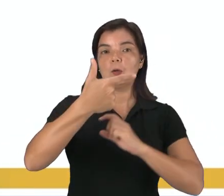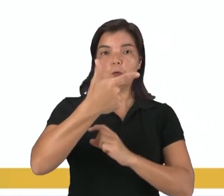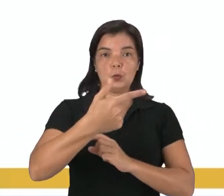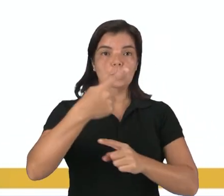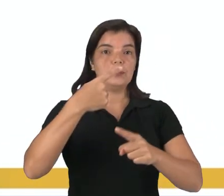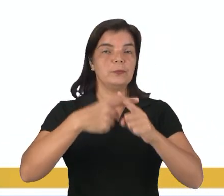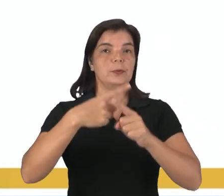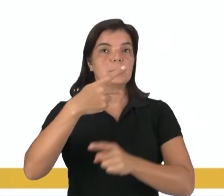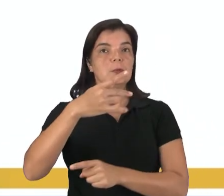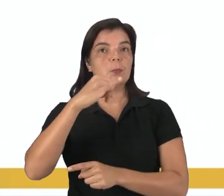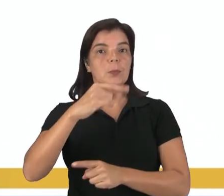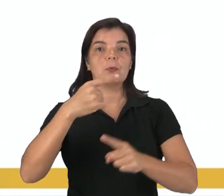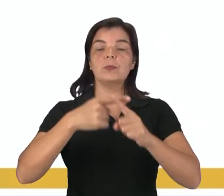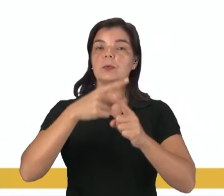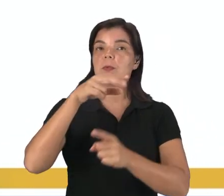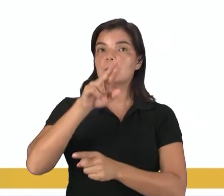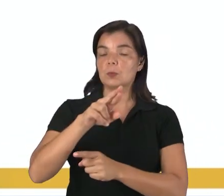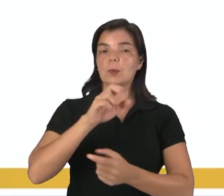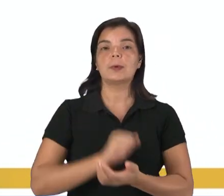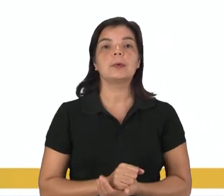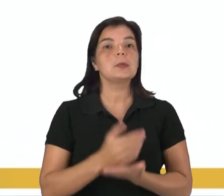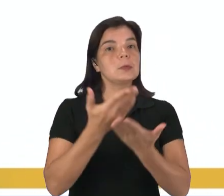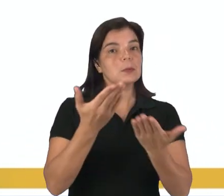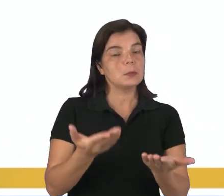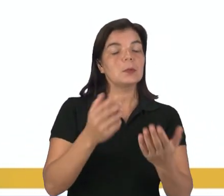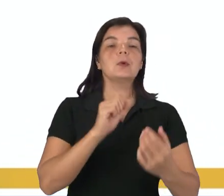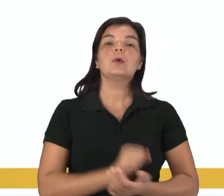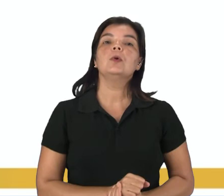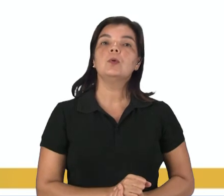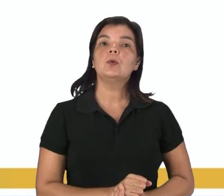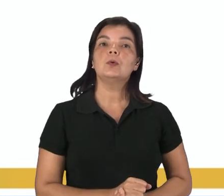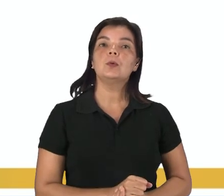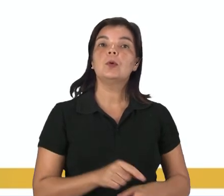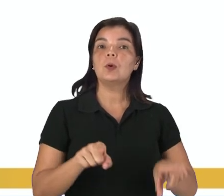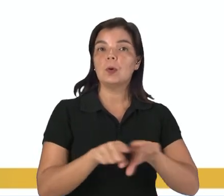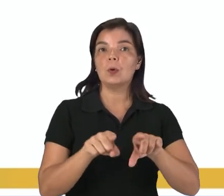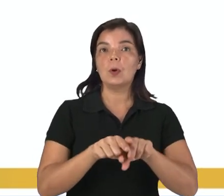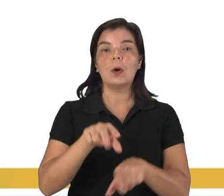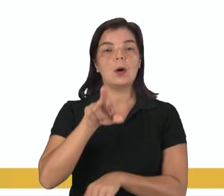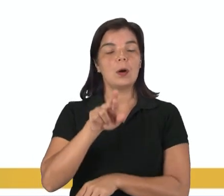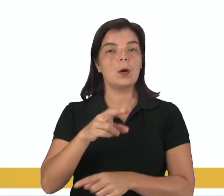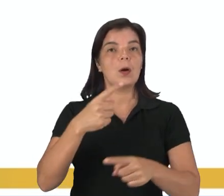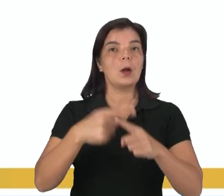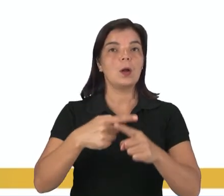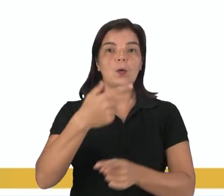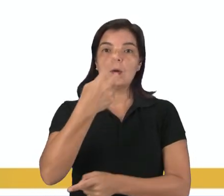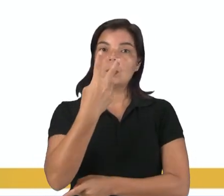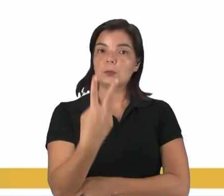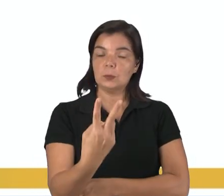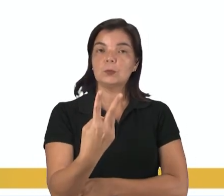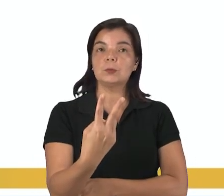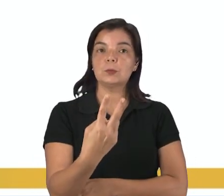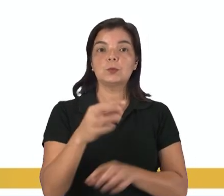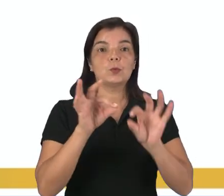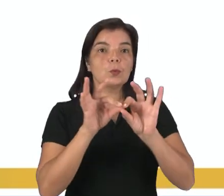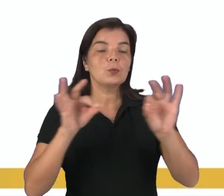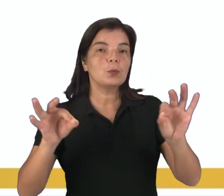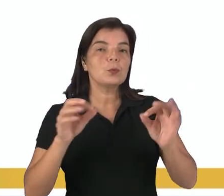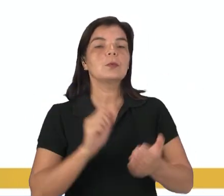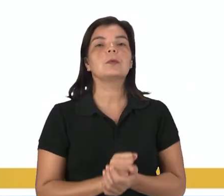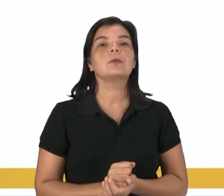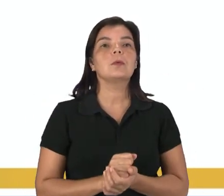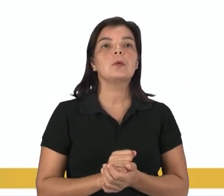2x Pires fez o raio neste caso aí o nosso raio é igual a dois né dois